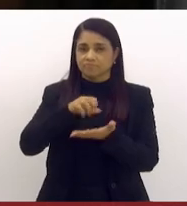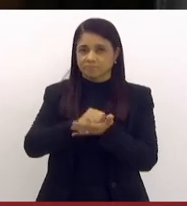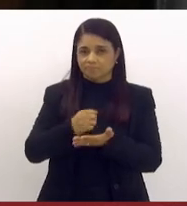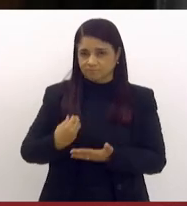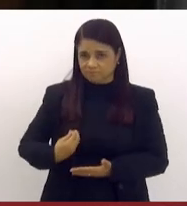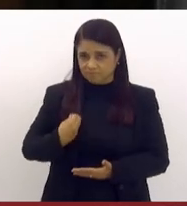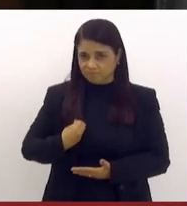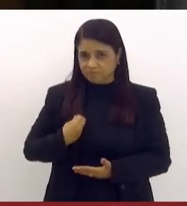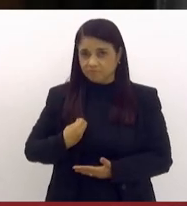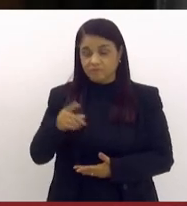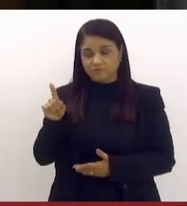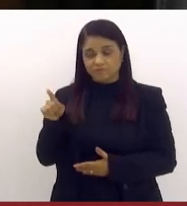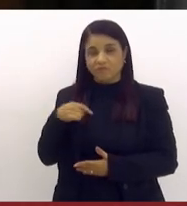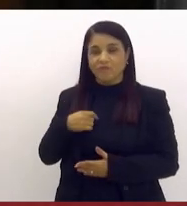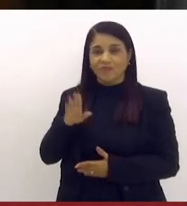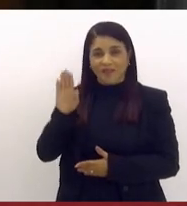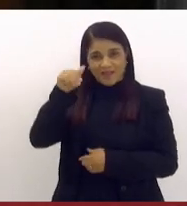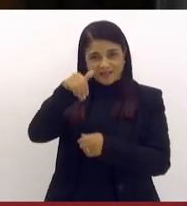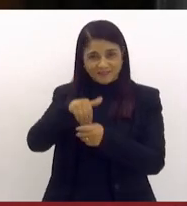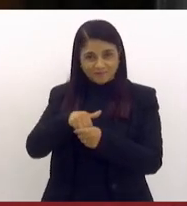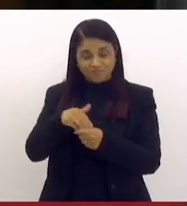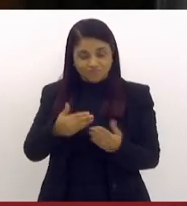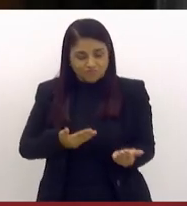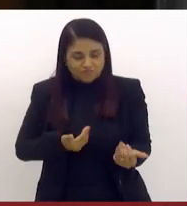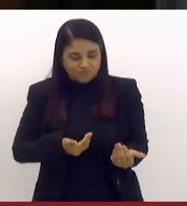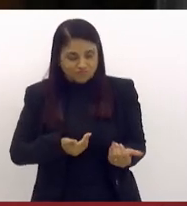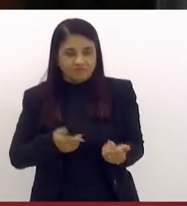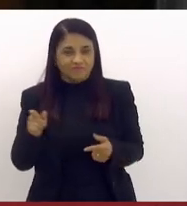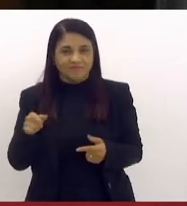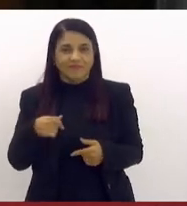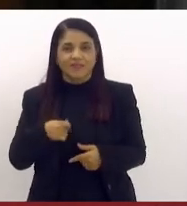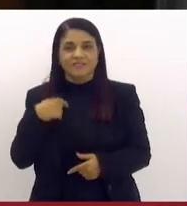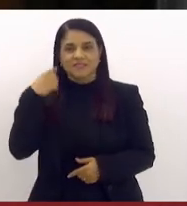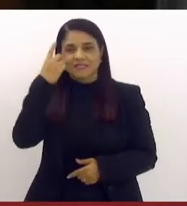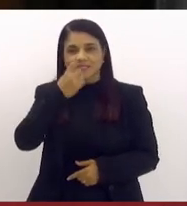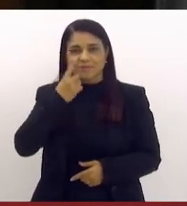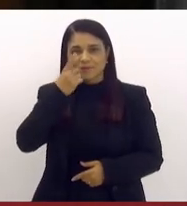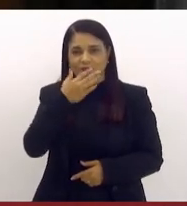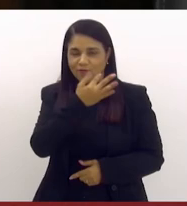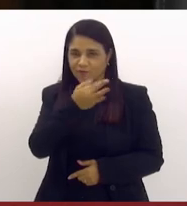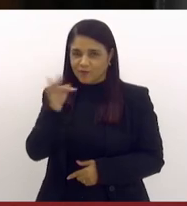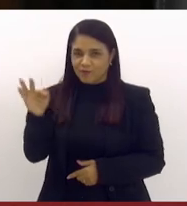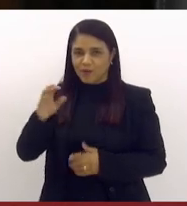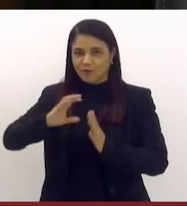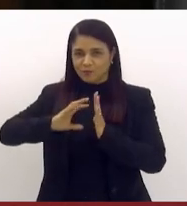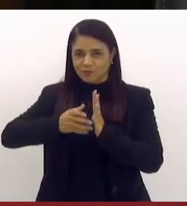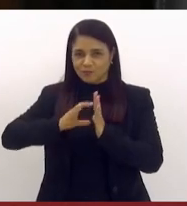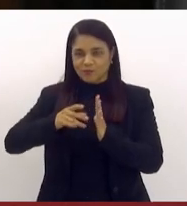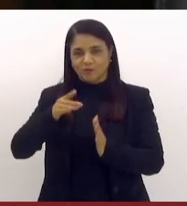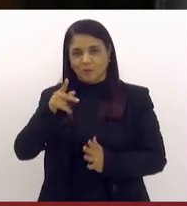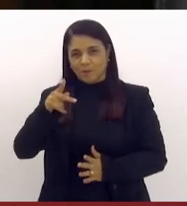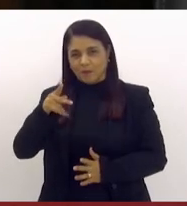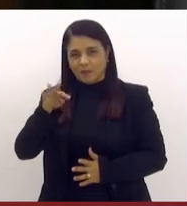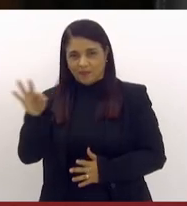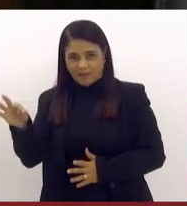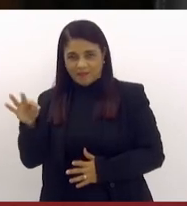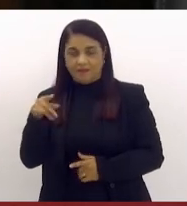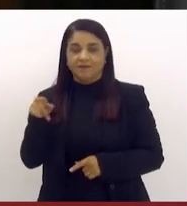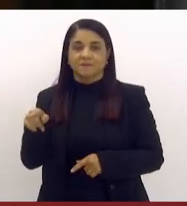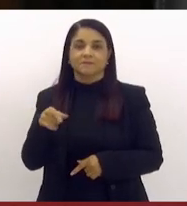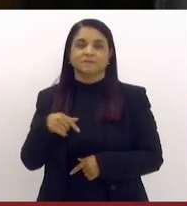fui eleitora dele na minha juventude foi deputado federal pelo partido dos trabalhadores e das